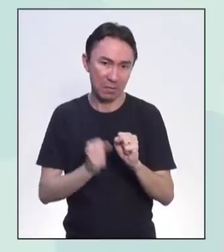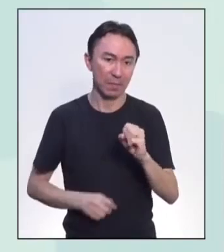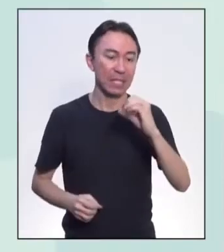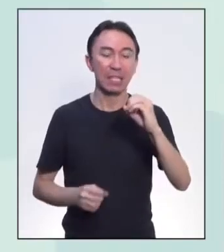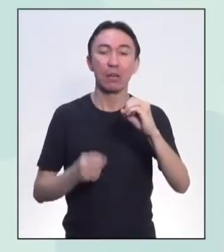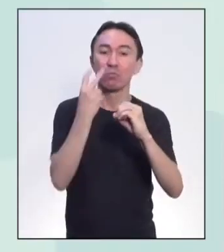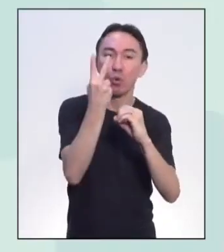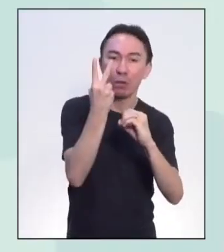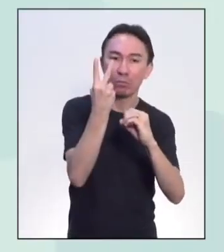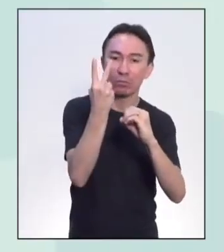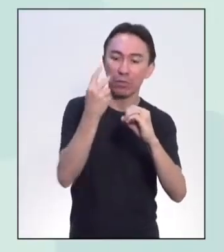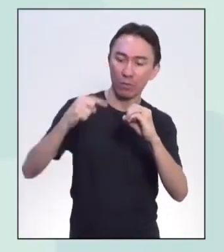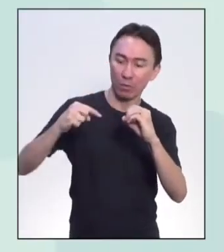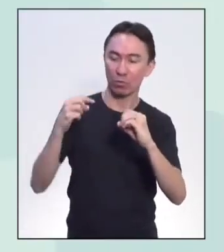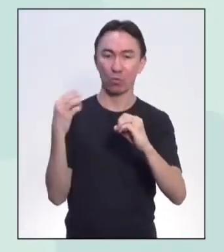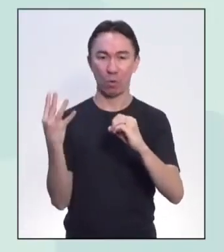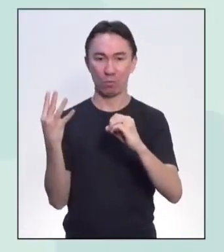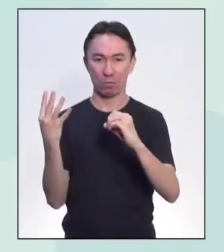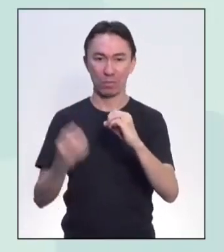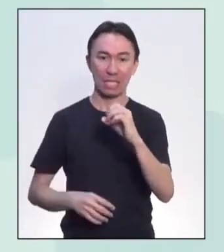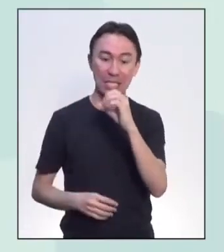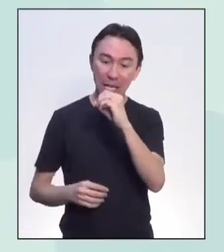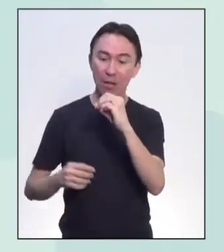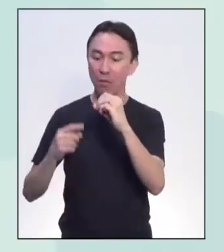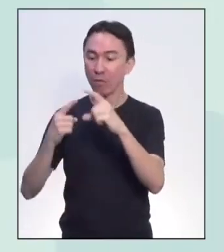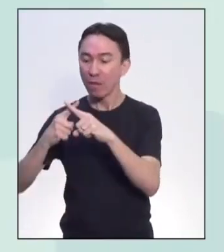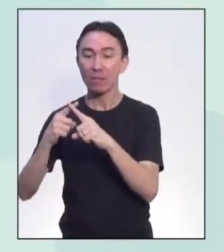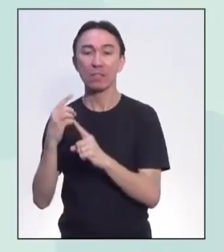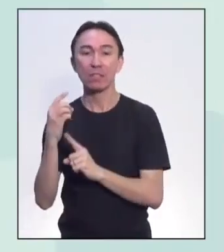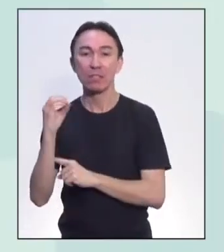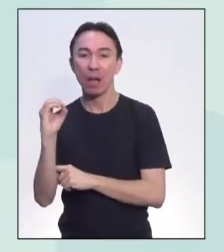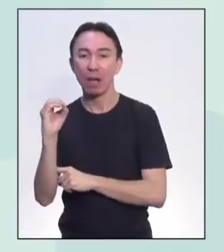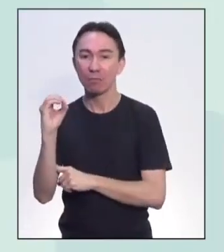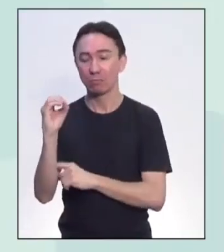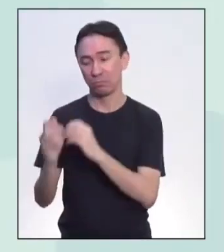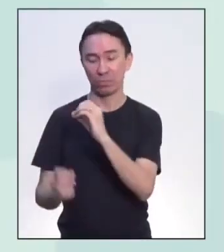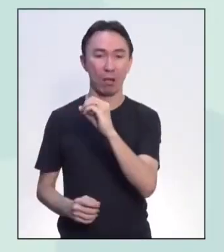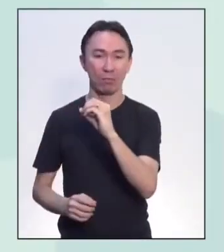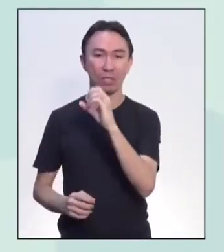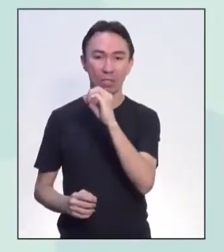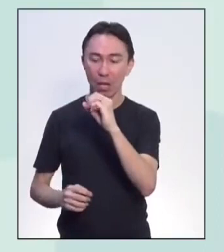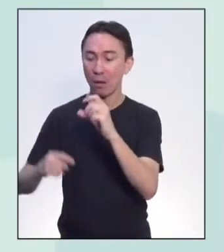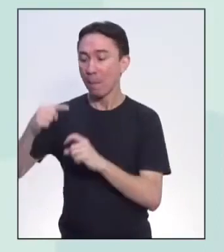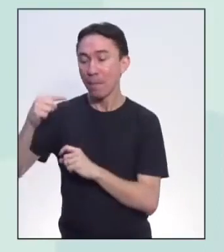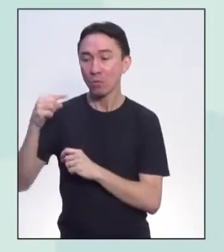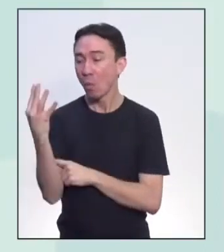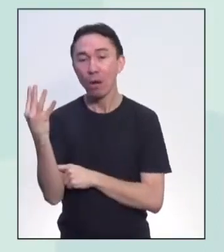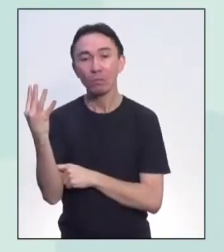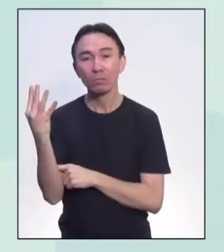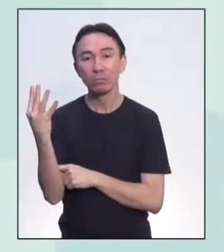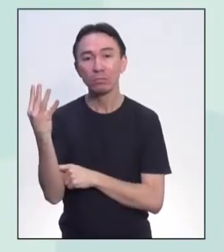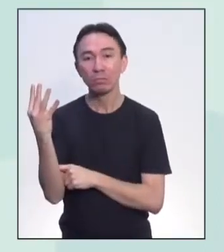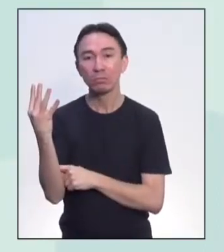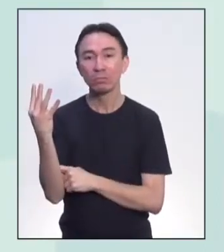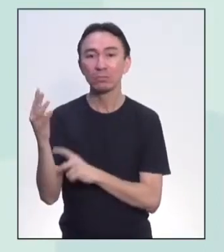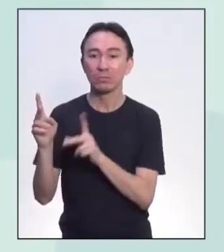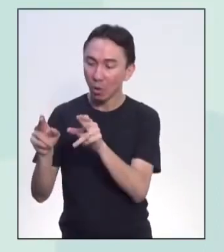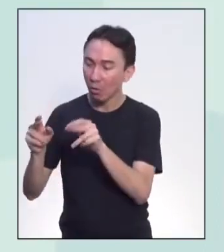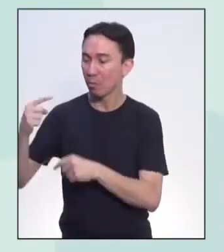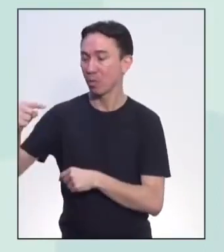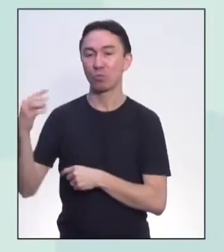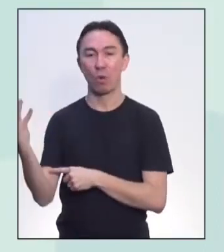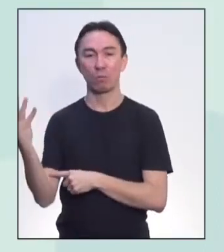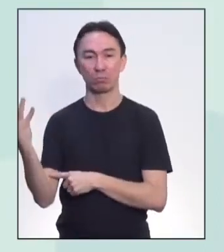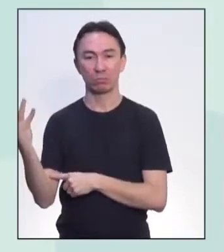0 vezes 0, 0. 0 menos 4, não tenho nada, devo 4, fico devendo